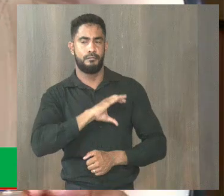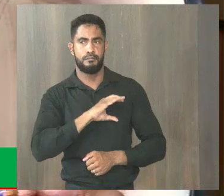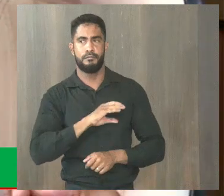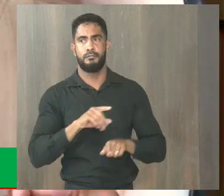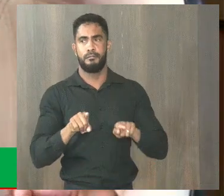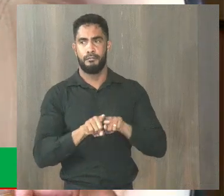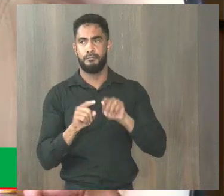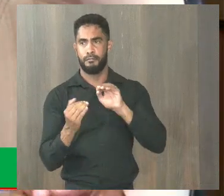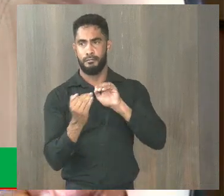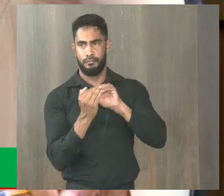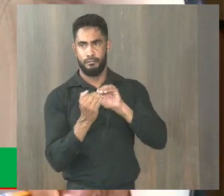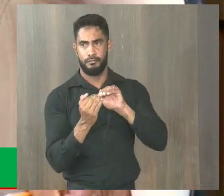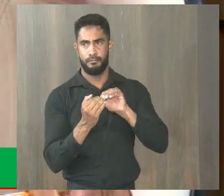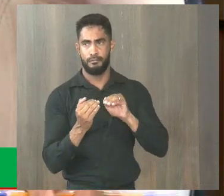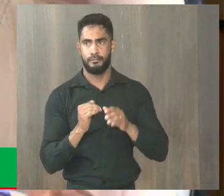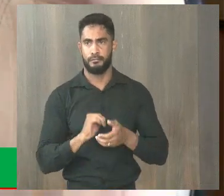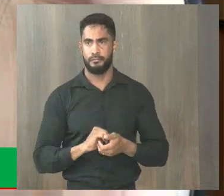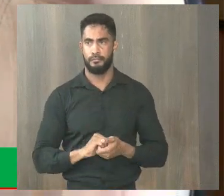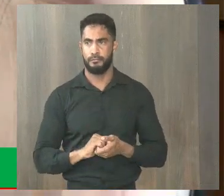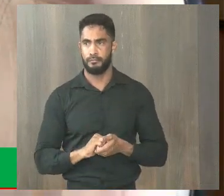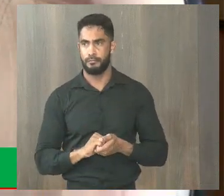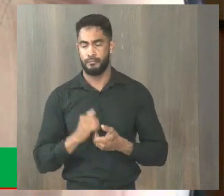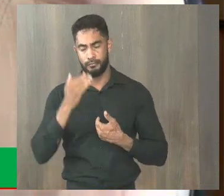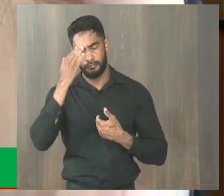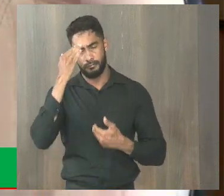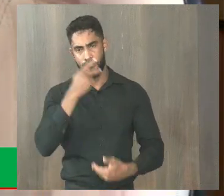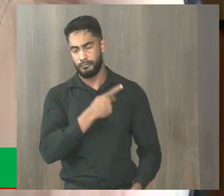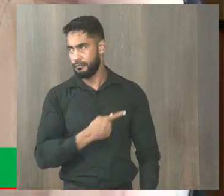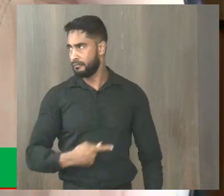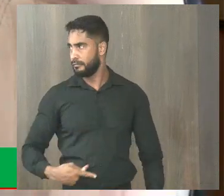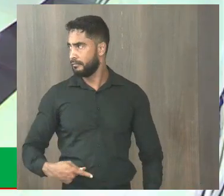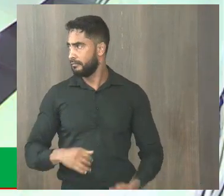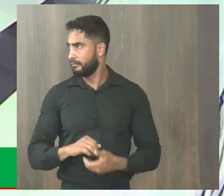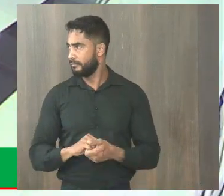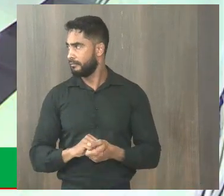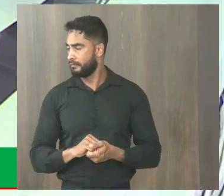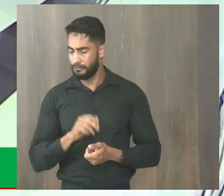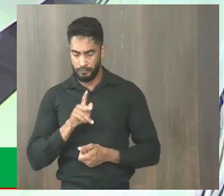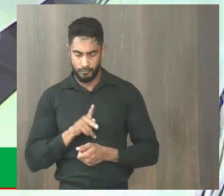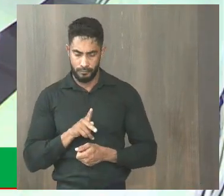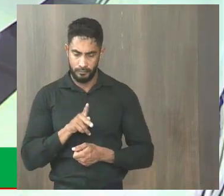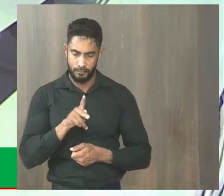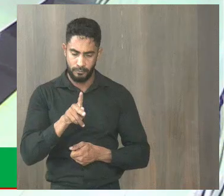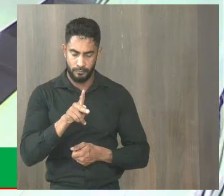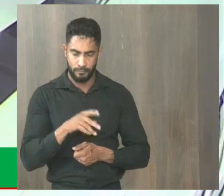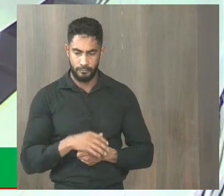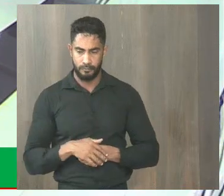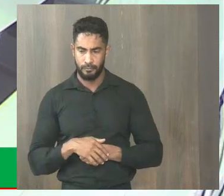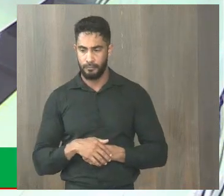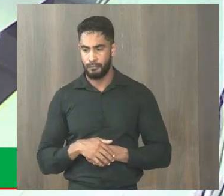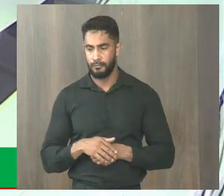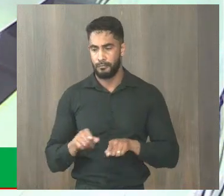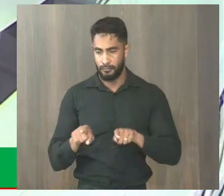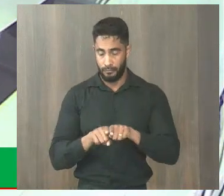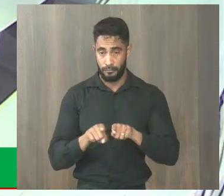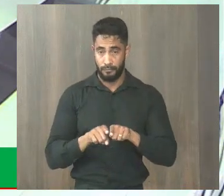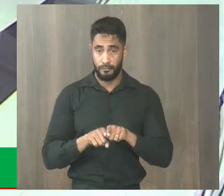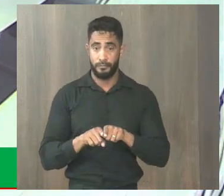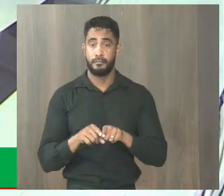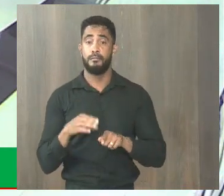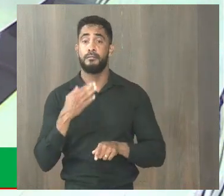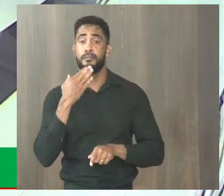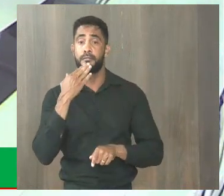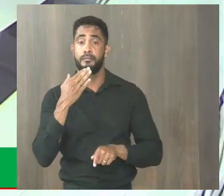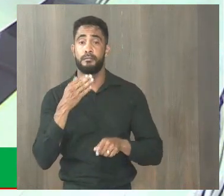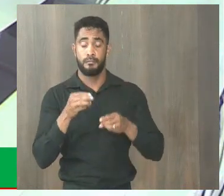de acordo também. No mais, colega. Muito obrigada, senhor presidente. Dando continuidade à minha fala, eu fiz aí duas moções de aplausos,